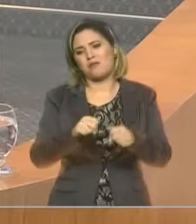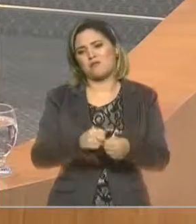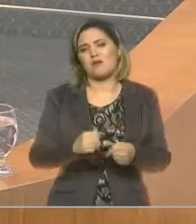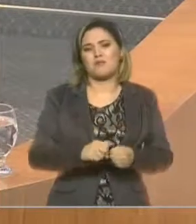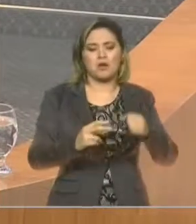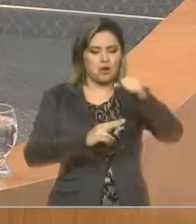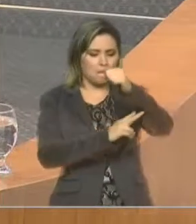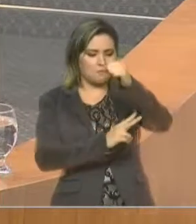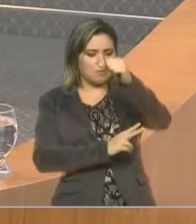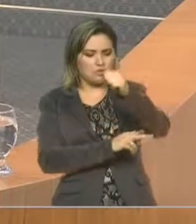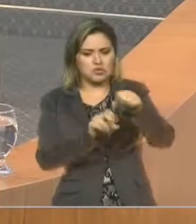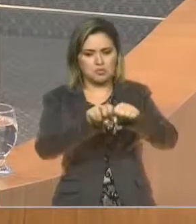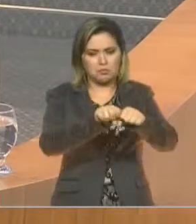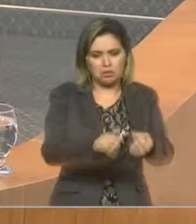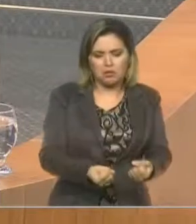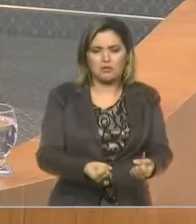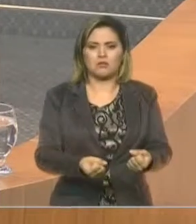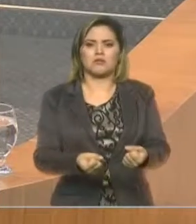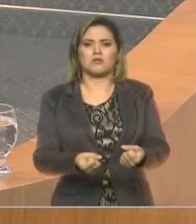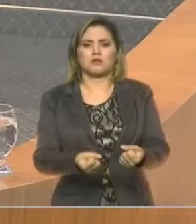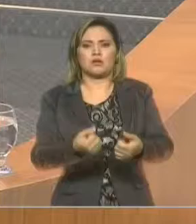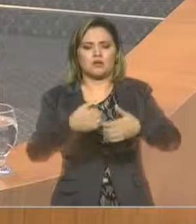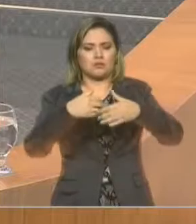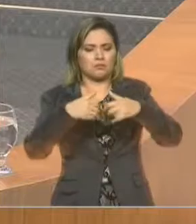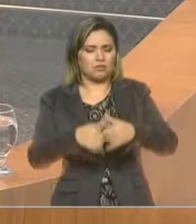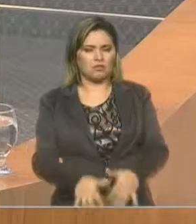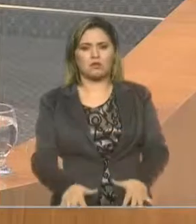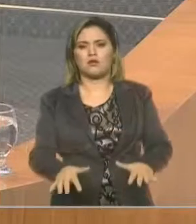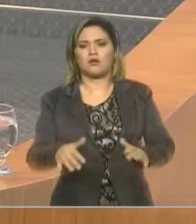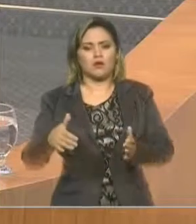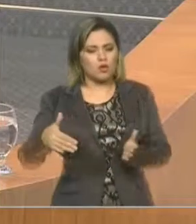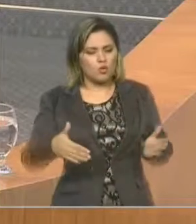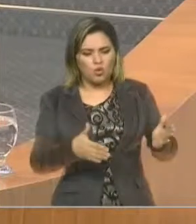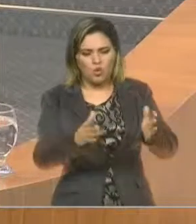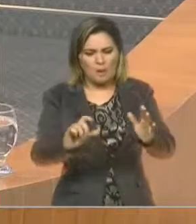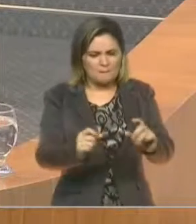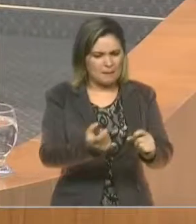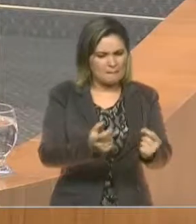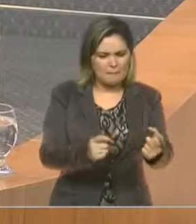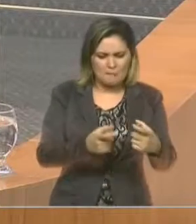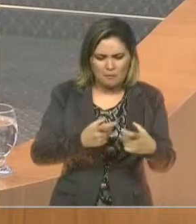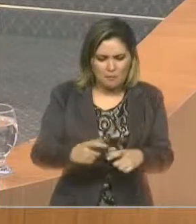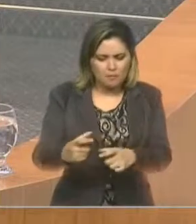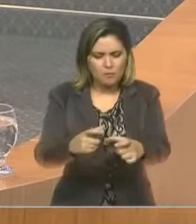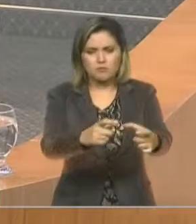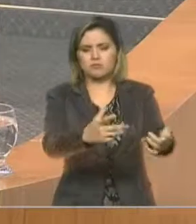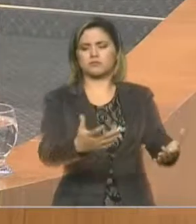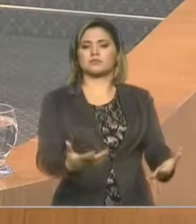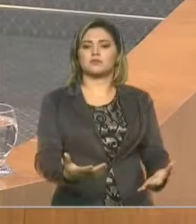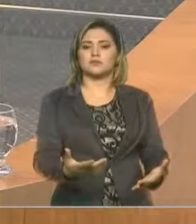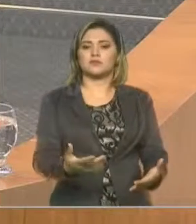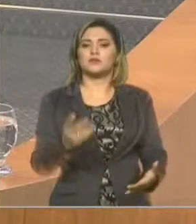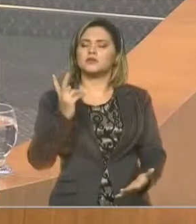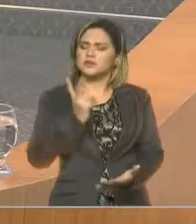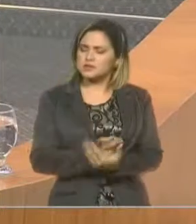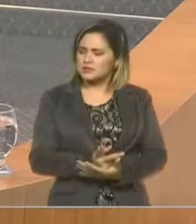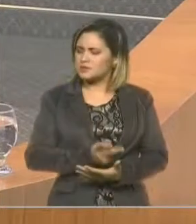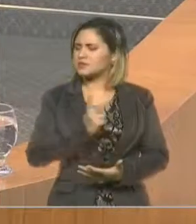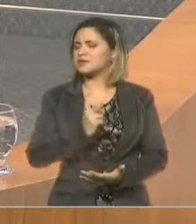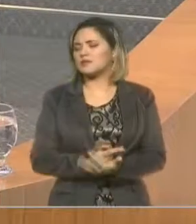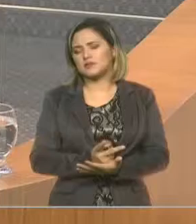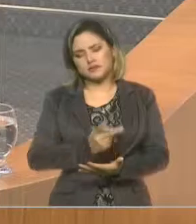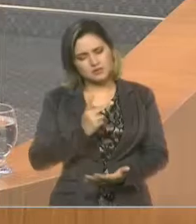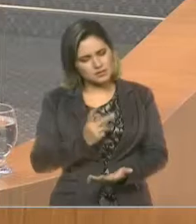certeza que temos é que todo ano vai chover. E independente da quantidade de água que vai cair do céu,